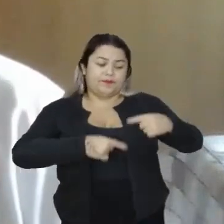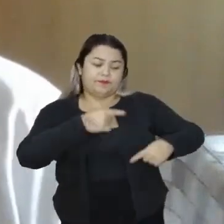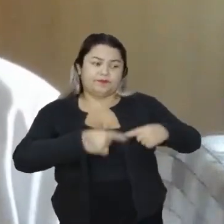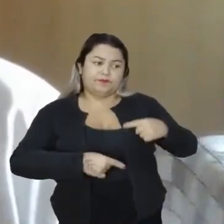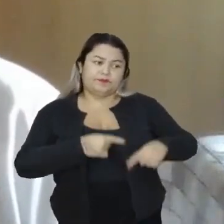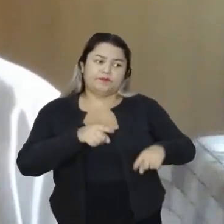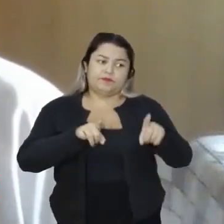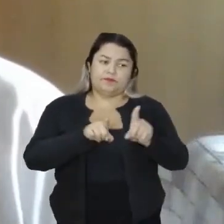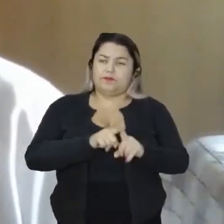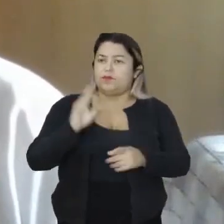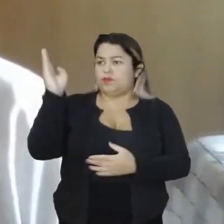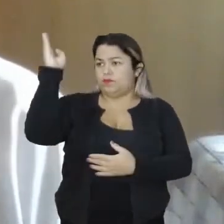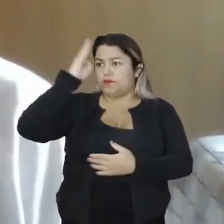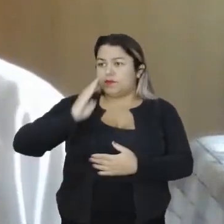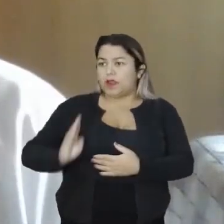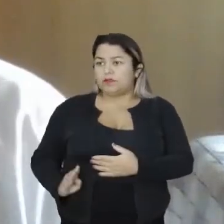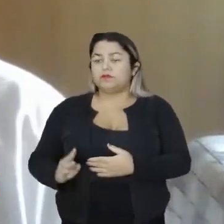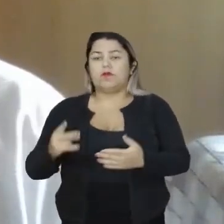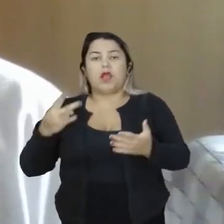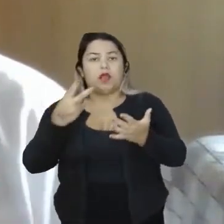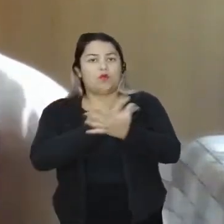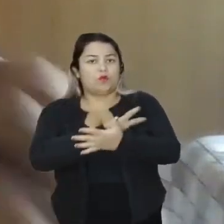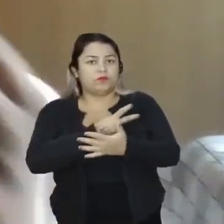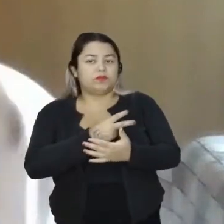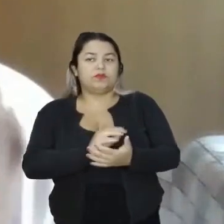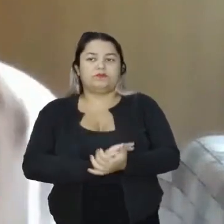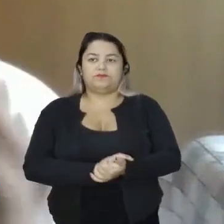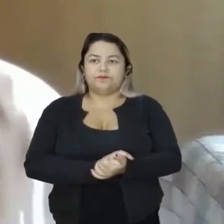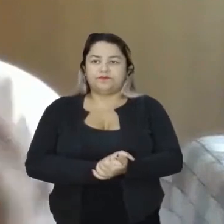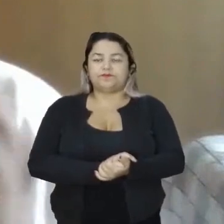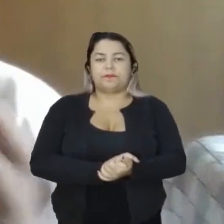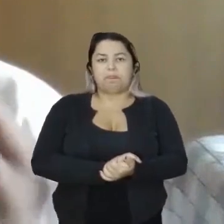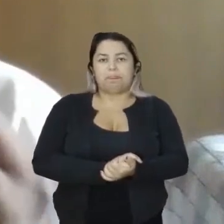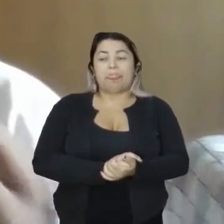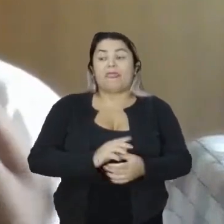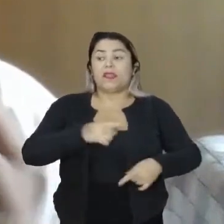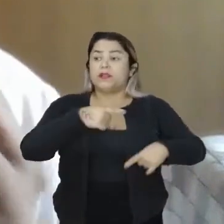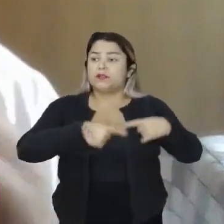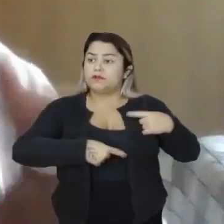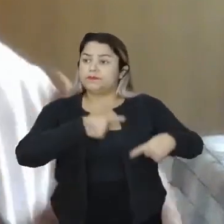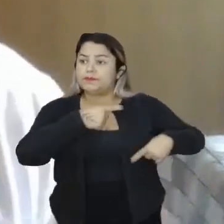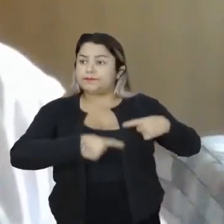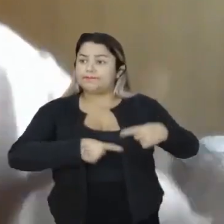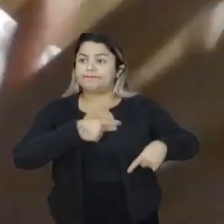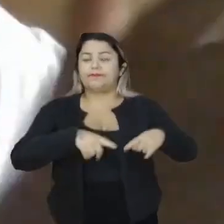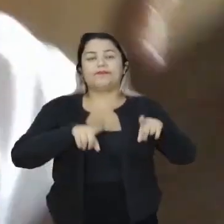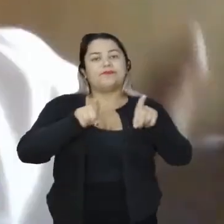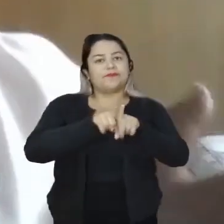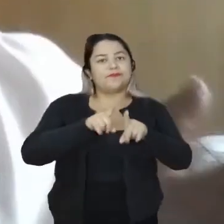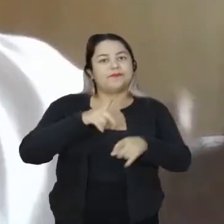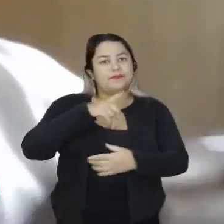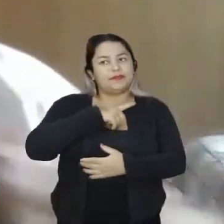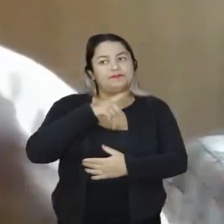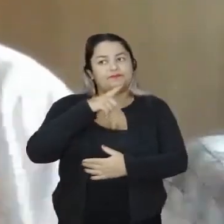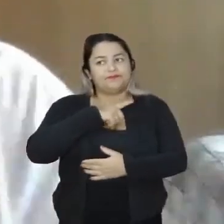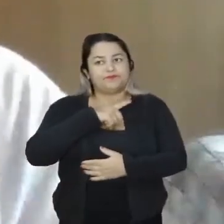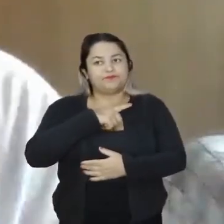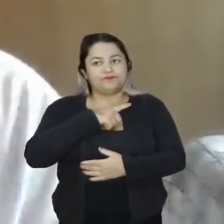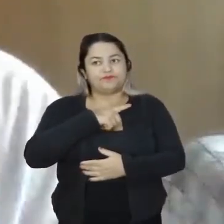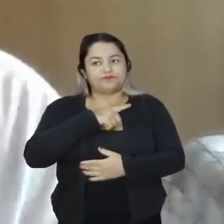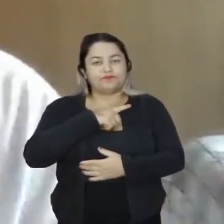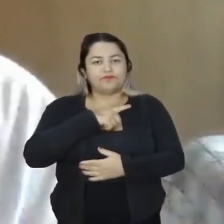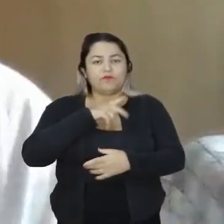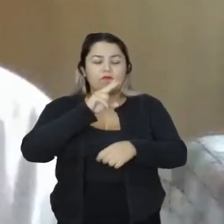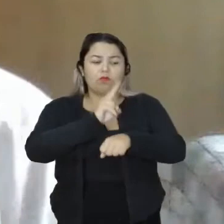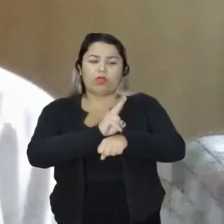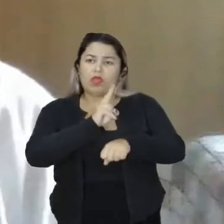se estabeleceu no Brasil, ela ainda ocorre. E essa polarização política, ela tem, de um lado, aqueles que